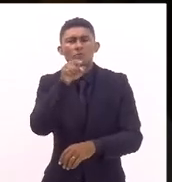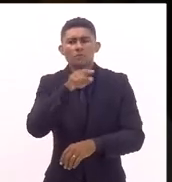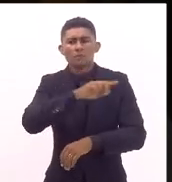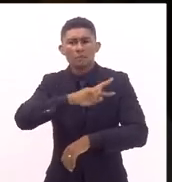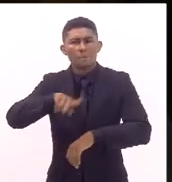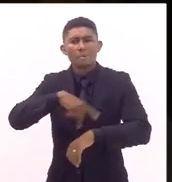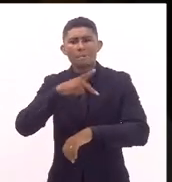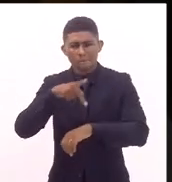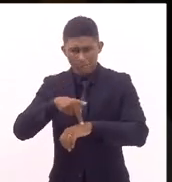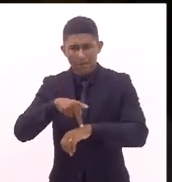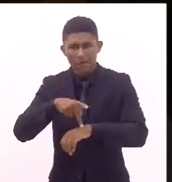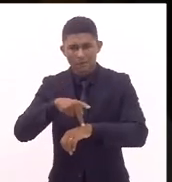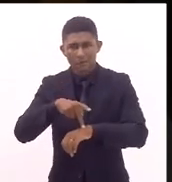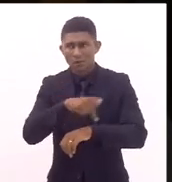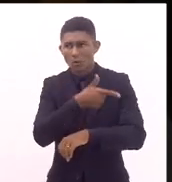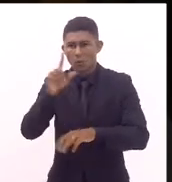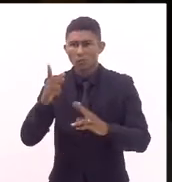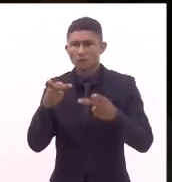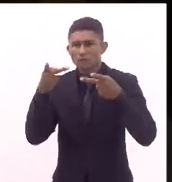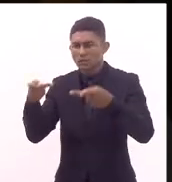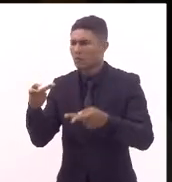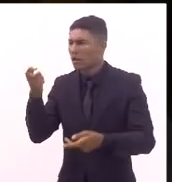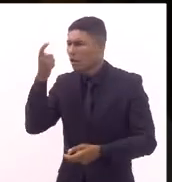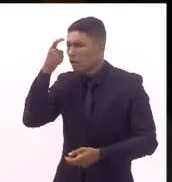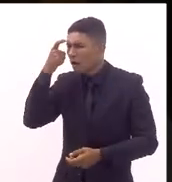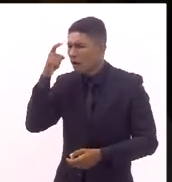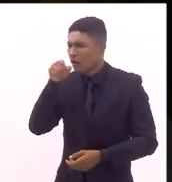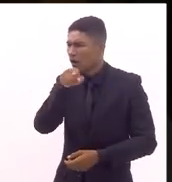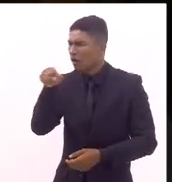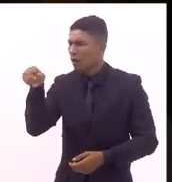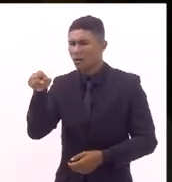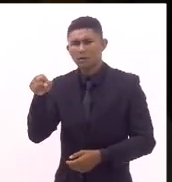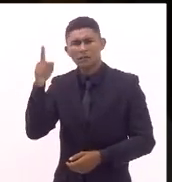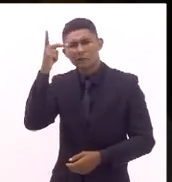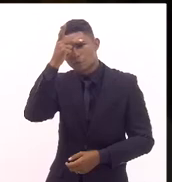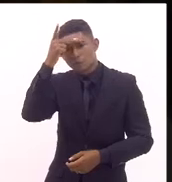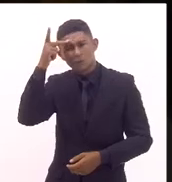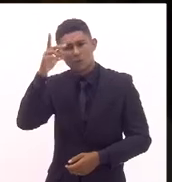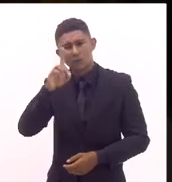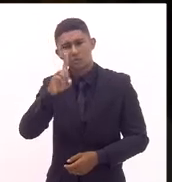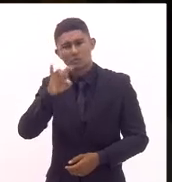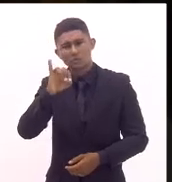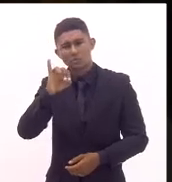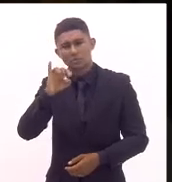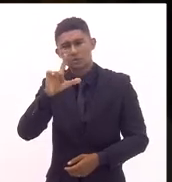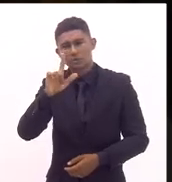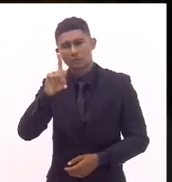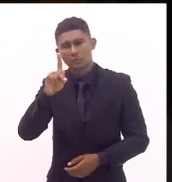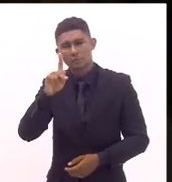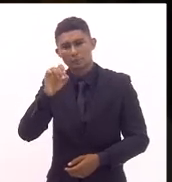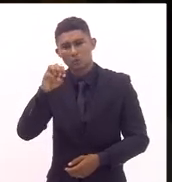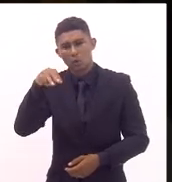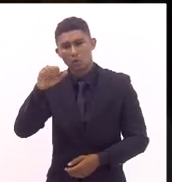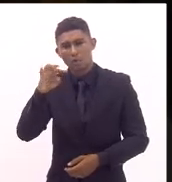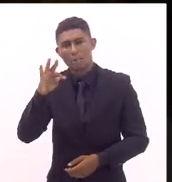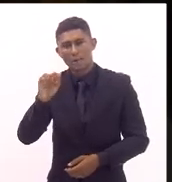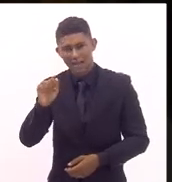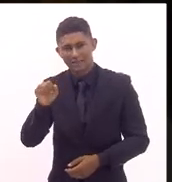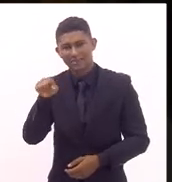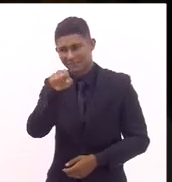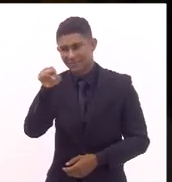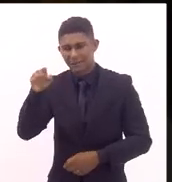que o Brasil é um país Ariano porque todos os diplomatas são brancos a maioria absoluta tivemos um único